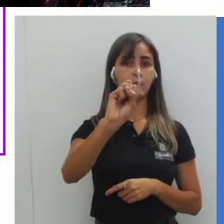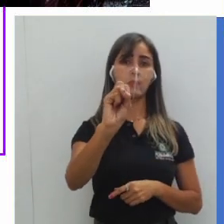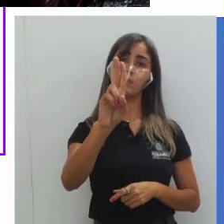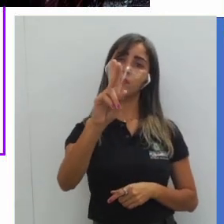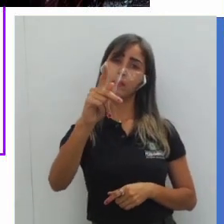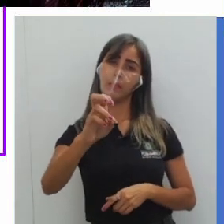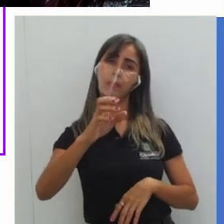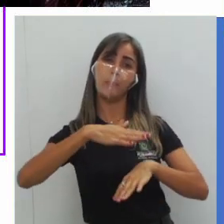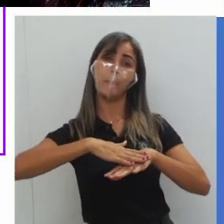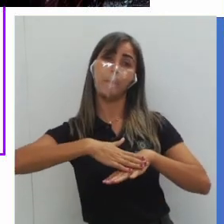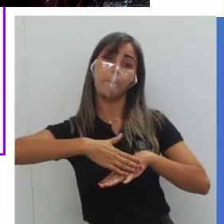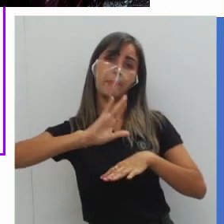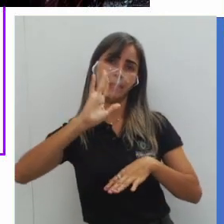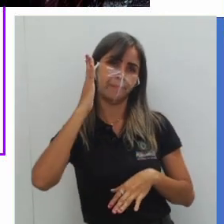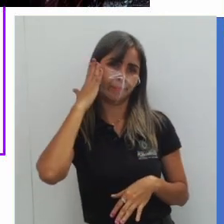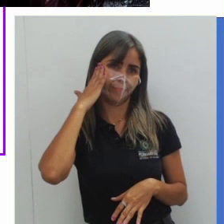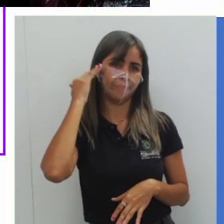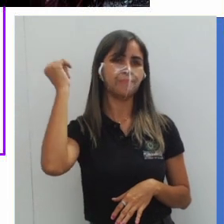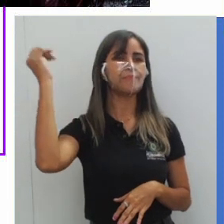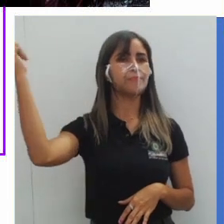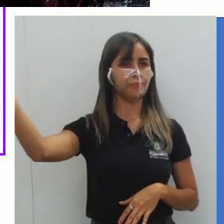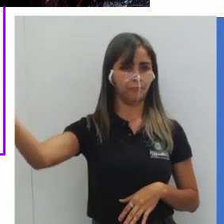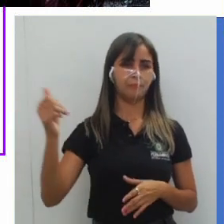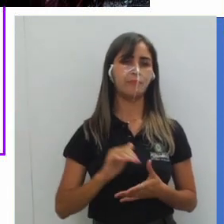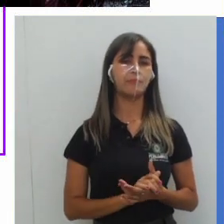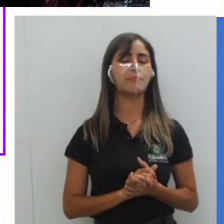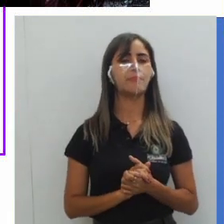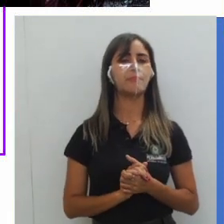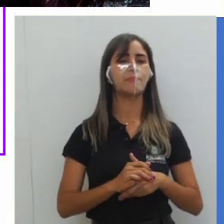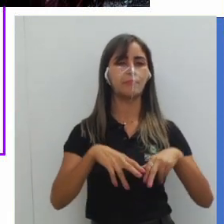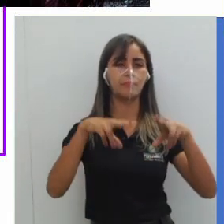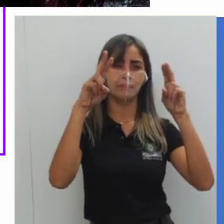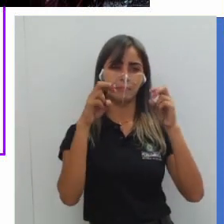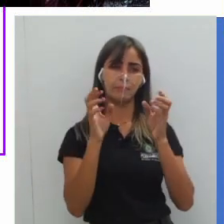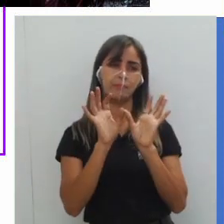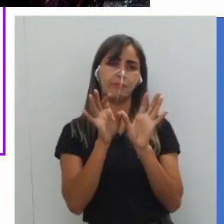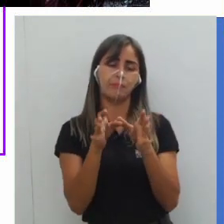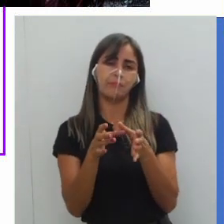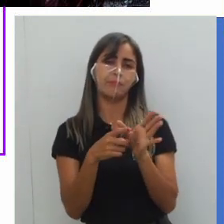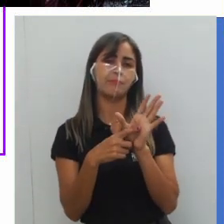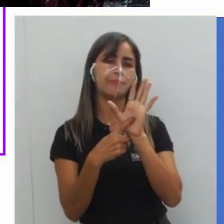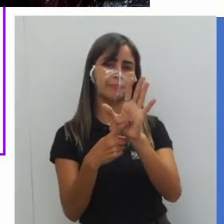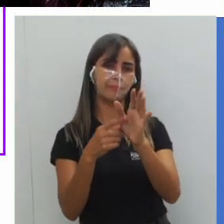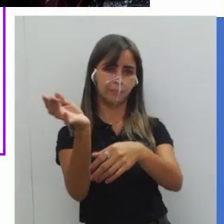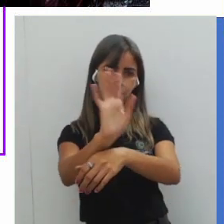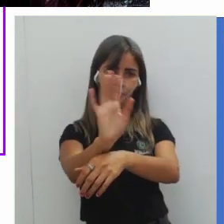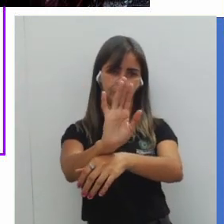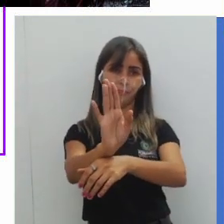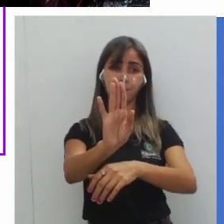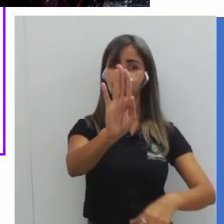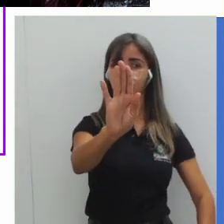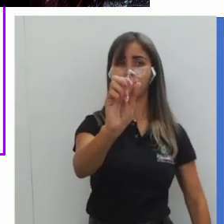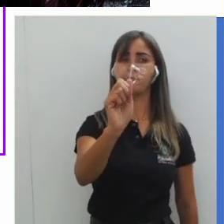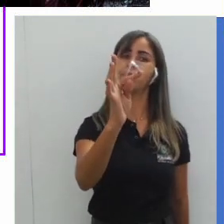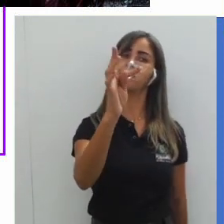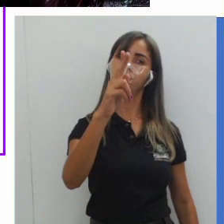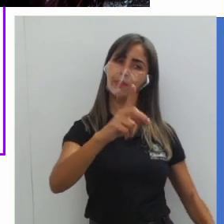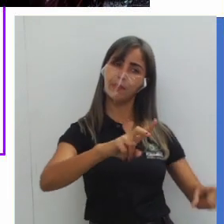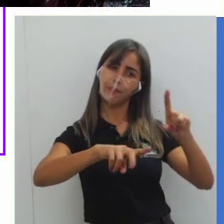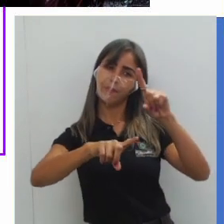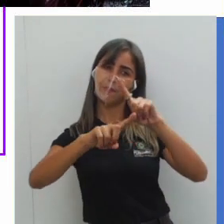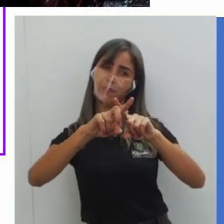the most popular movie of the group. Em relação ao grupo que eu mostrei, Batman